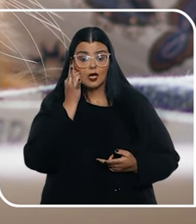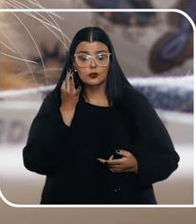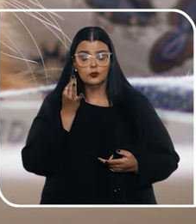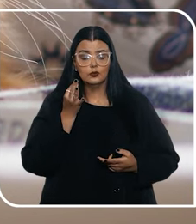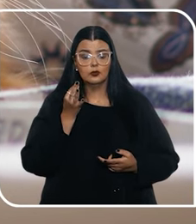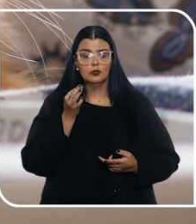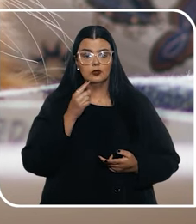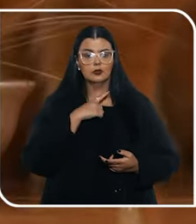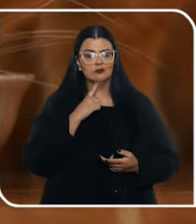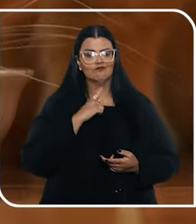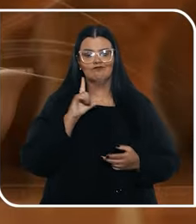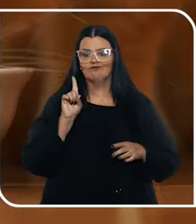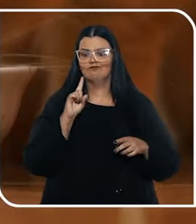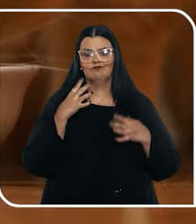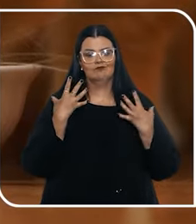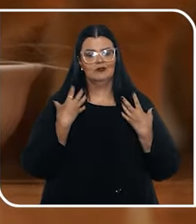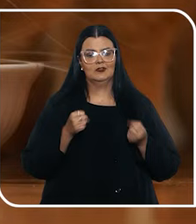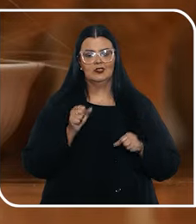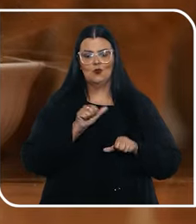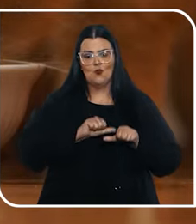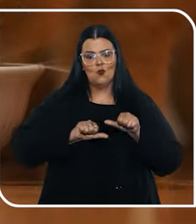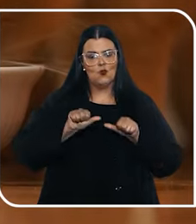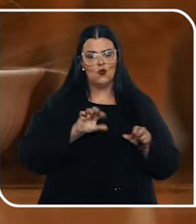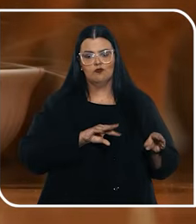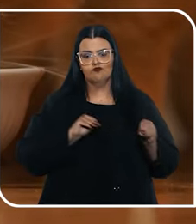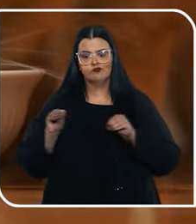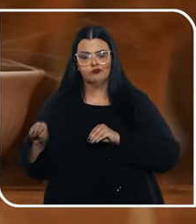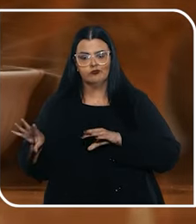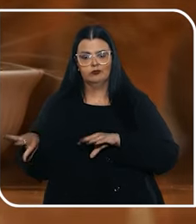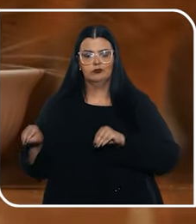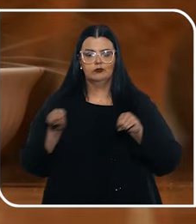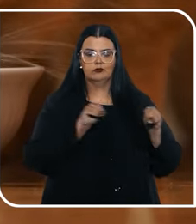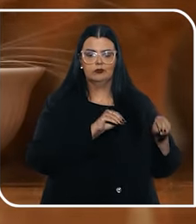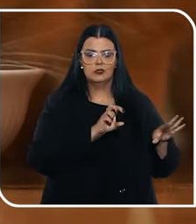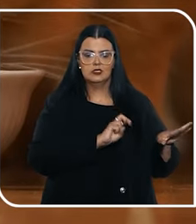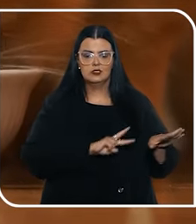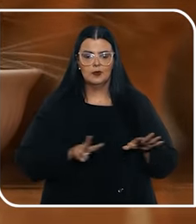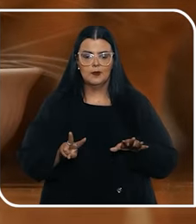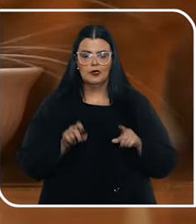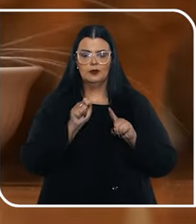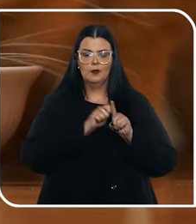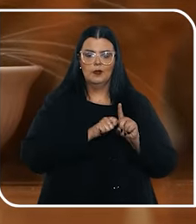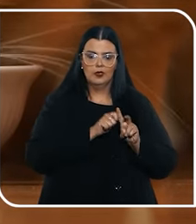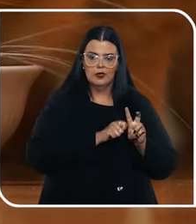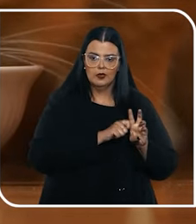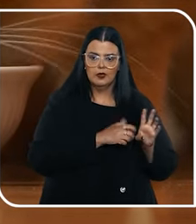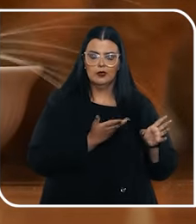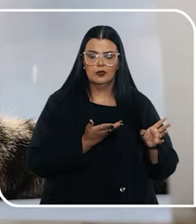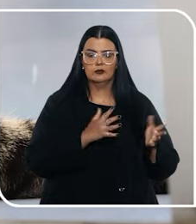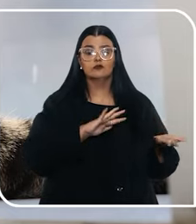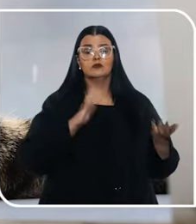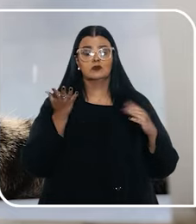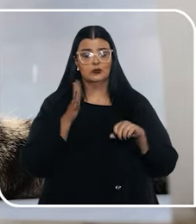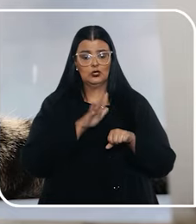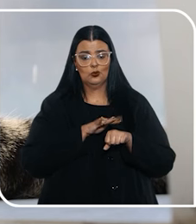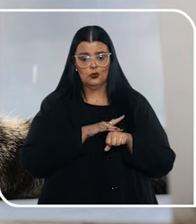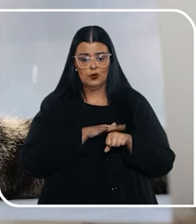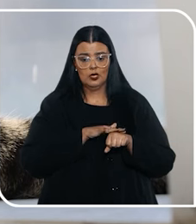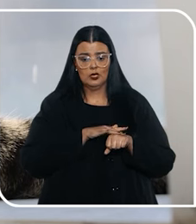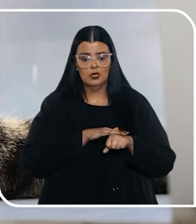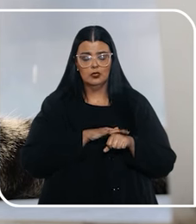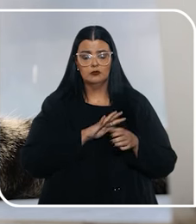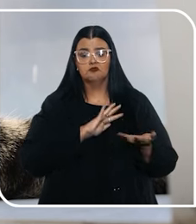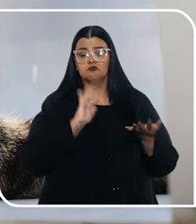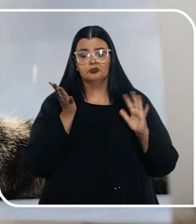animais de rotina, eles já não aceitam bem essa mudança de casa todo dia, ou toda semana, ou todo mês. Eles podem